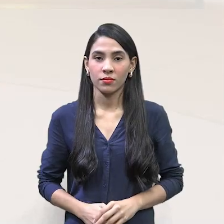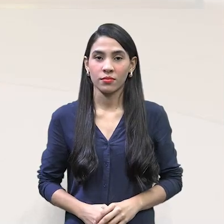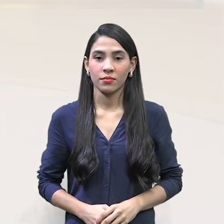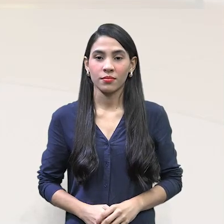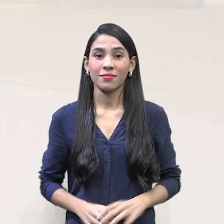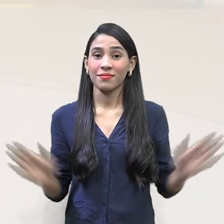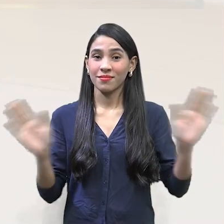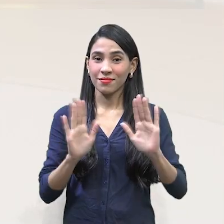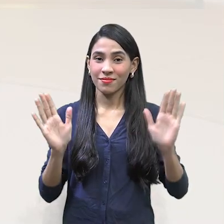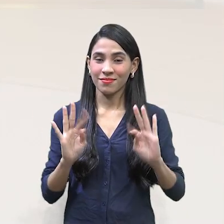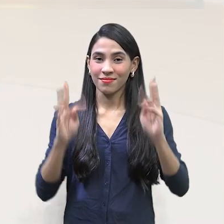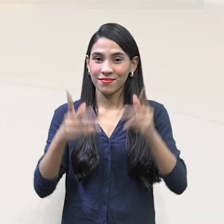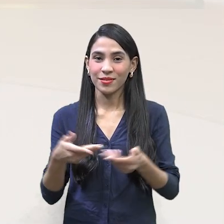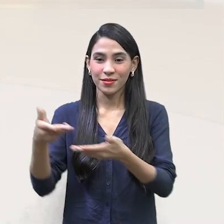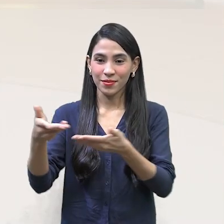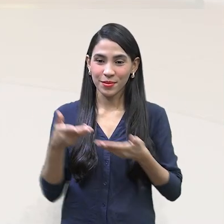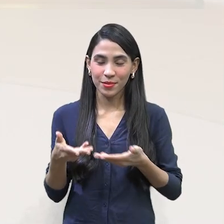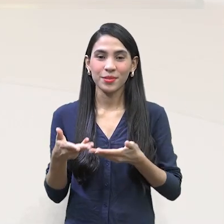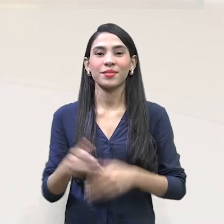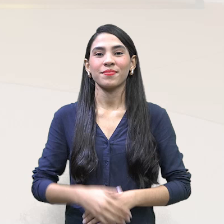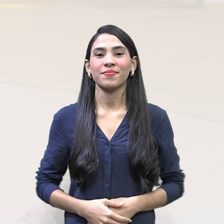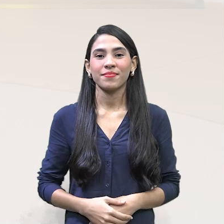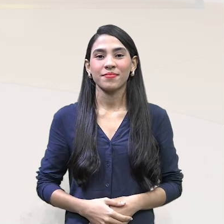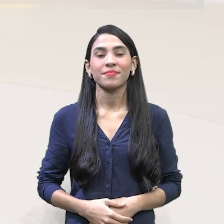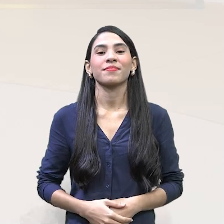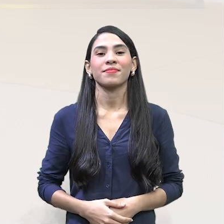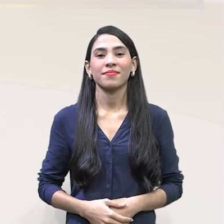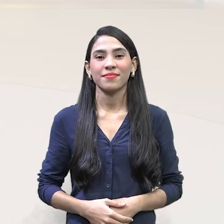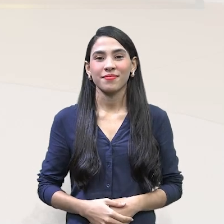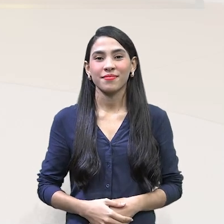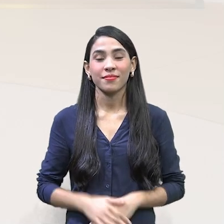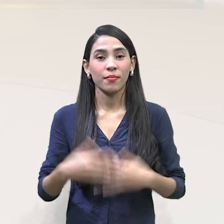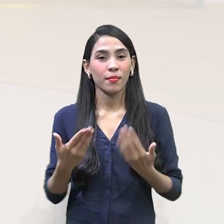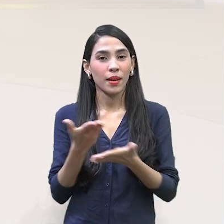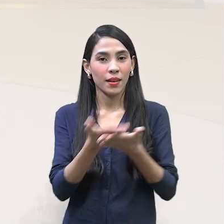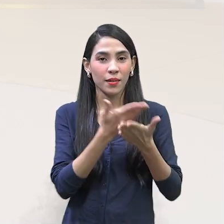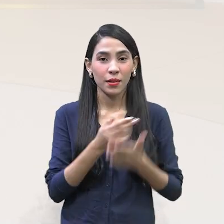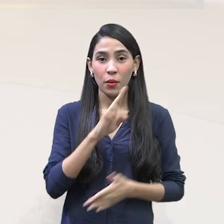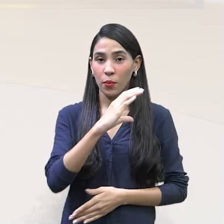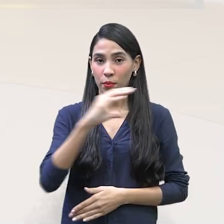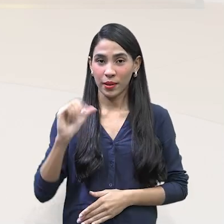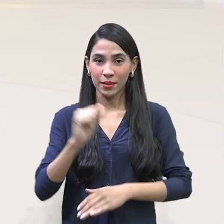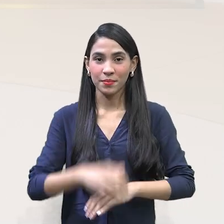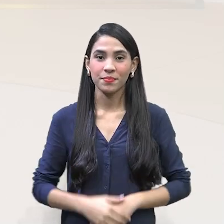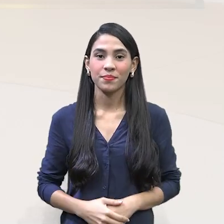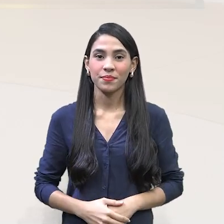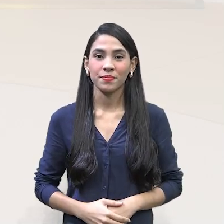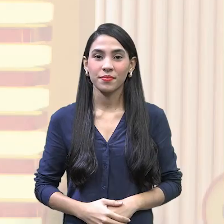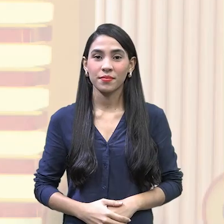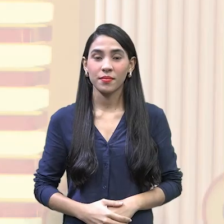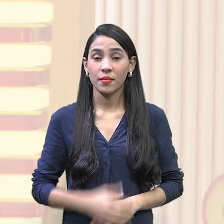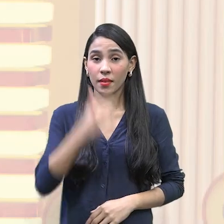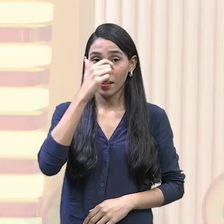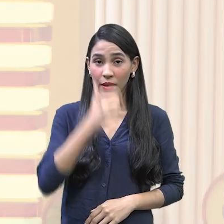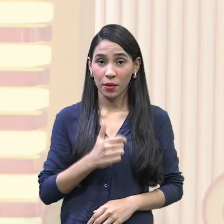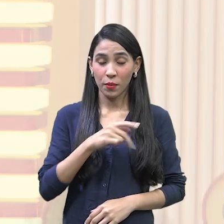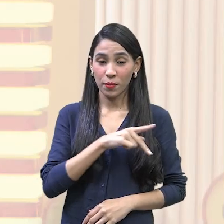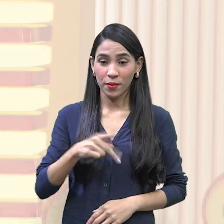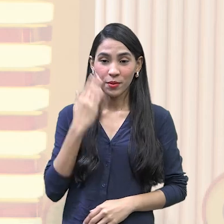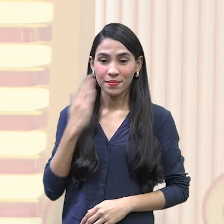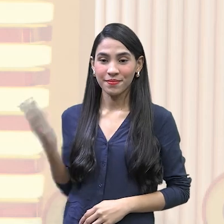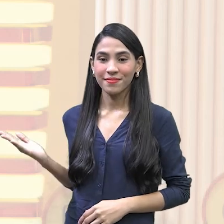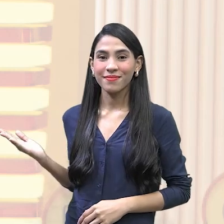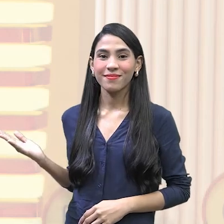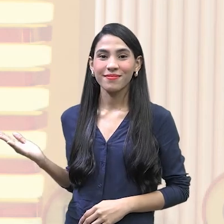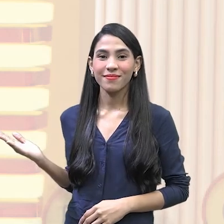Olá, meus queridos alunos, sejam todos muito bem-vindos, muito bem-vindas para mais uma unidade curricular de aprofundamento. Aqui quem vos fala é o